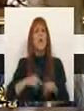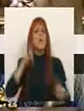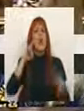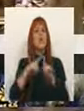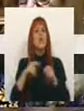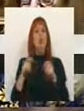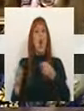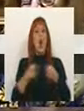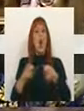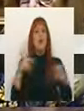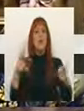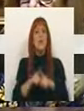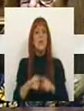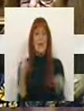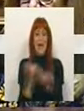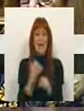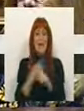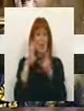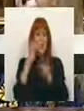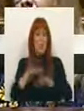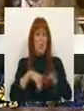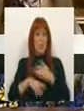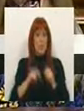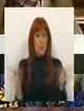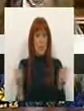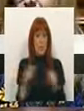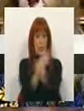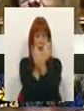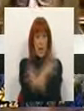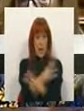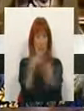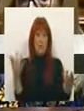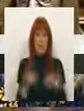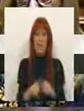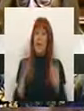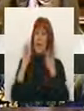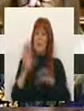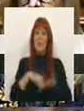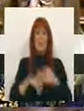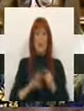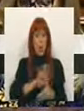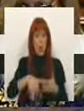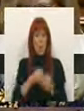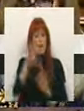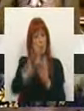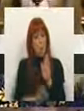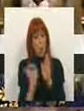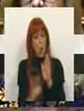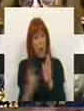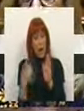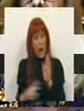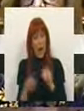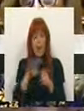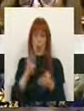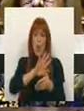objetivos de organização das atividades formativas promovidas pelo IFP, que a formação tenha planos curriculares e